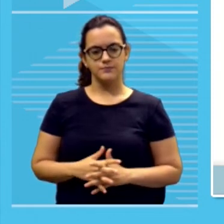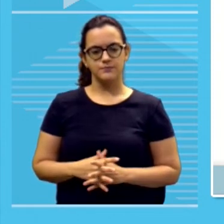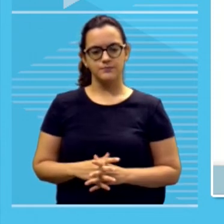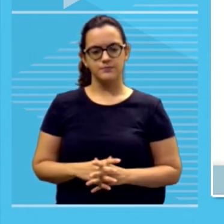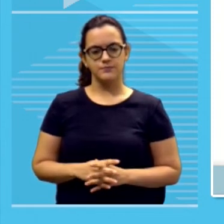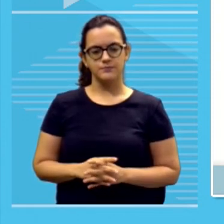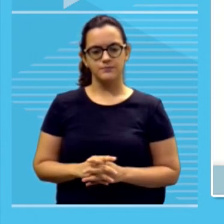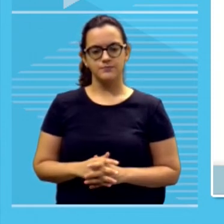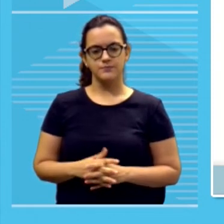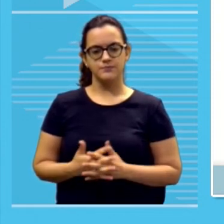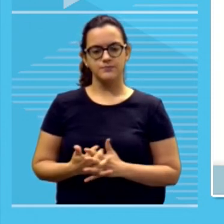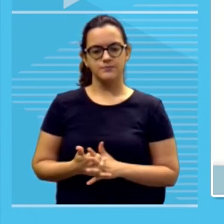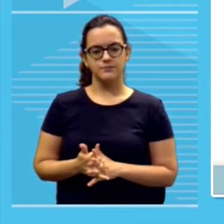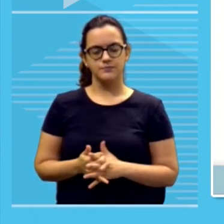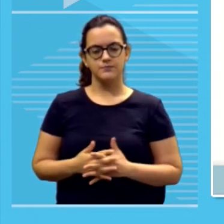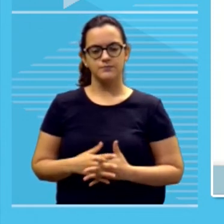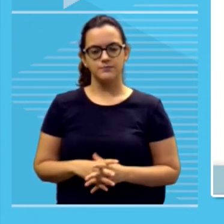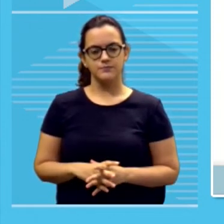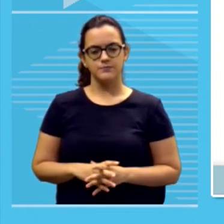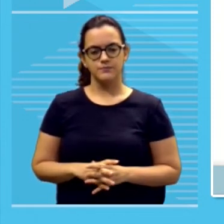a outra professor